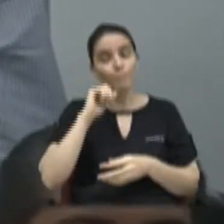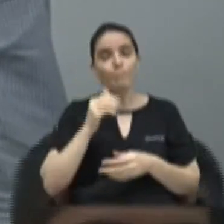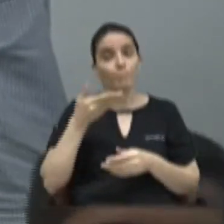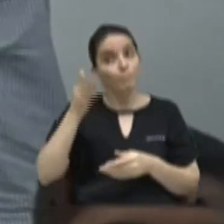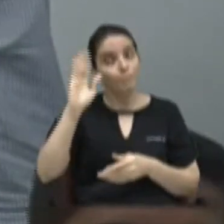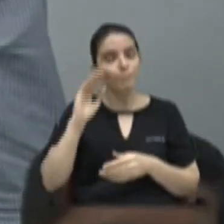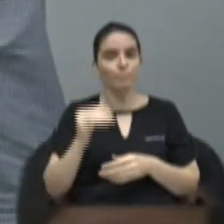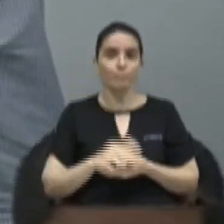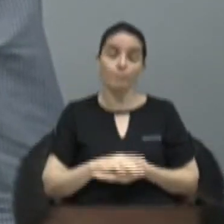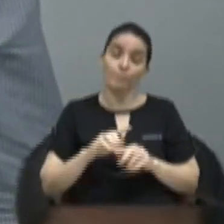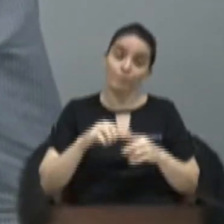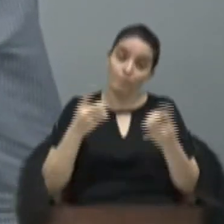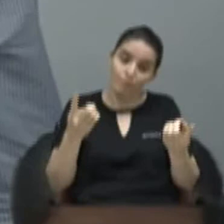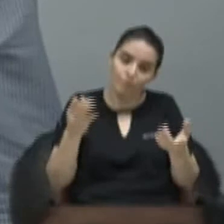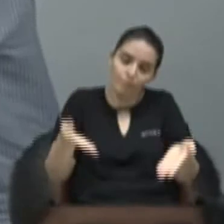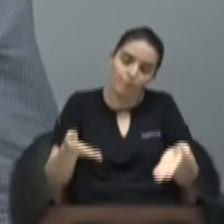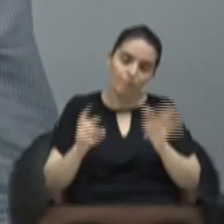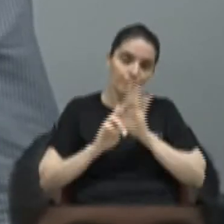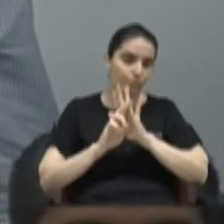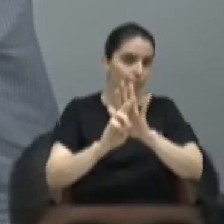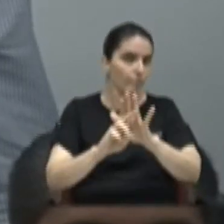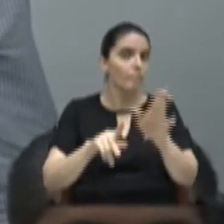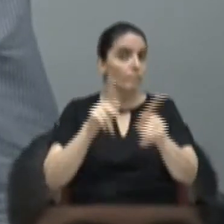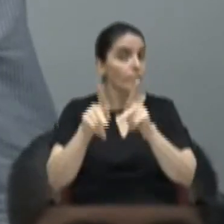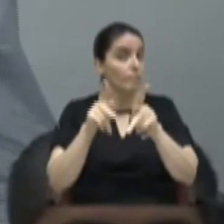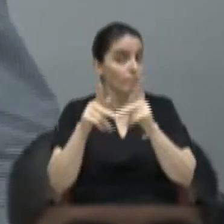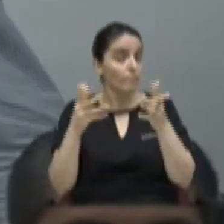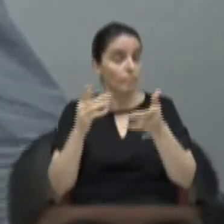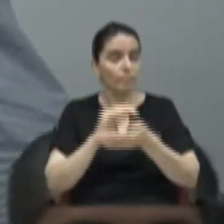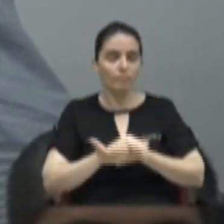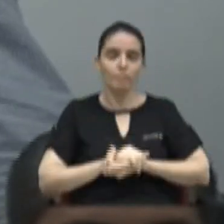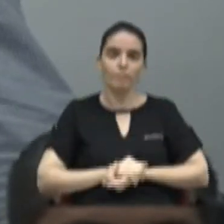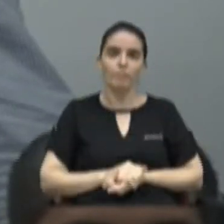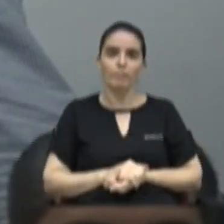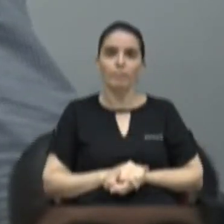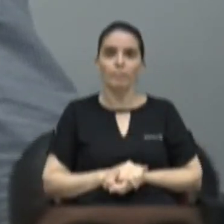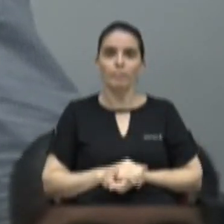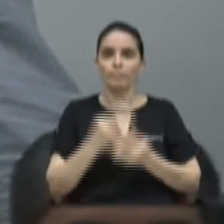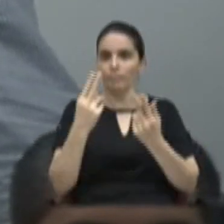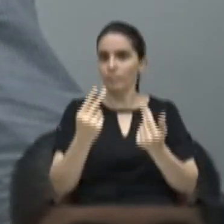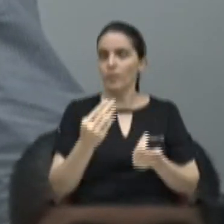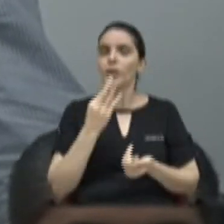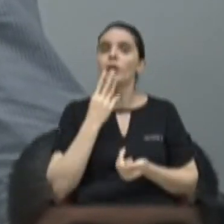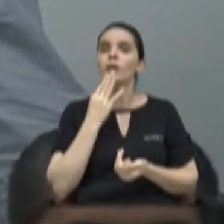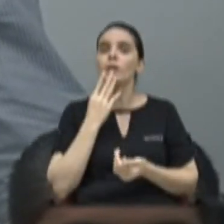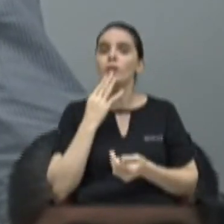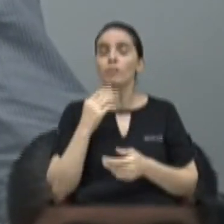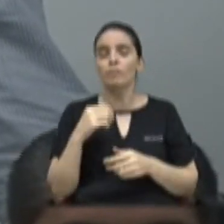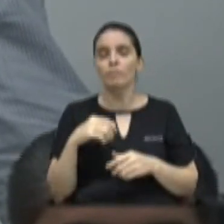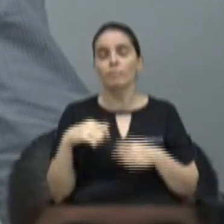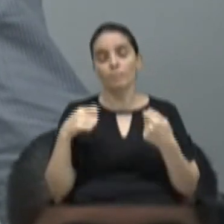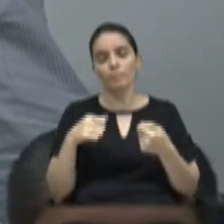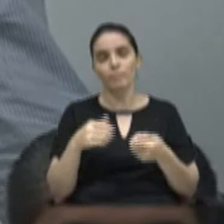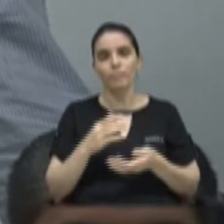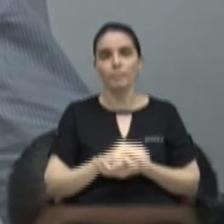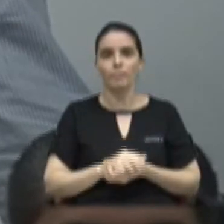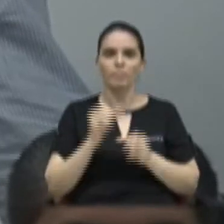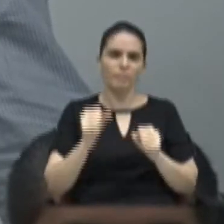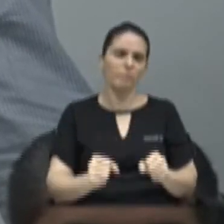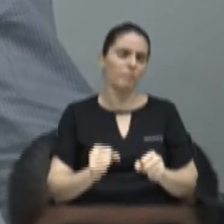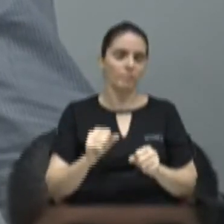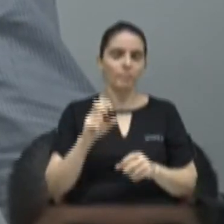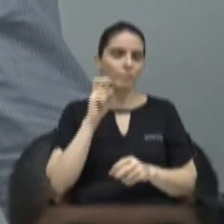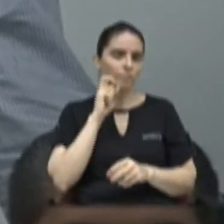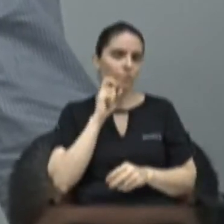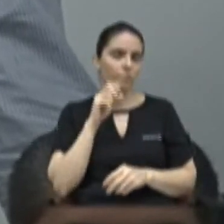estarmos aqui, nós representamos o povo, segundo, né, vereador Wagner Barbosa, e não vamos fugir à luta. Pode ser na quinta, na sexta,